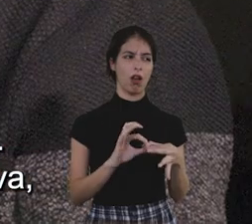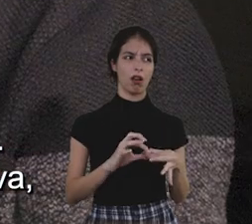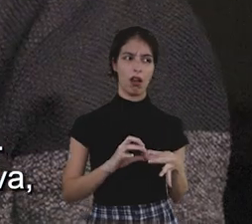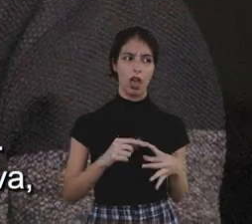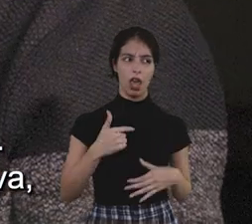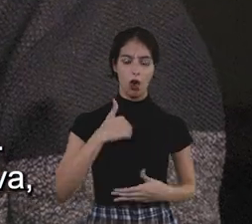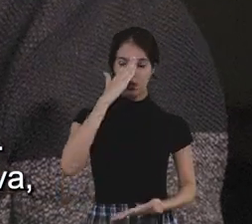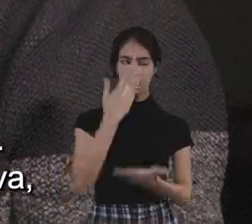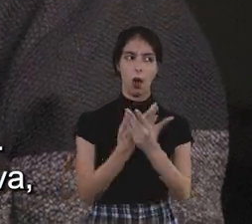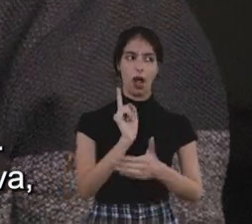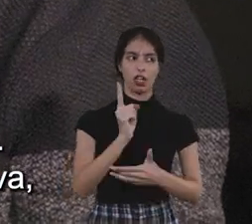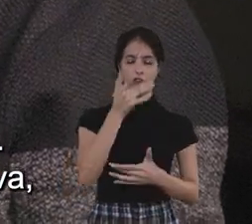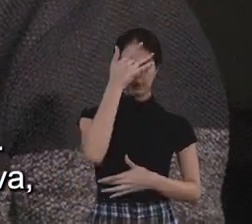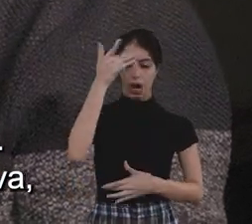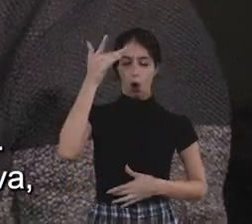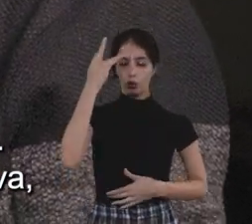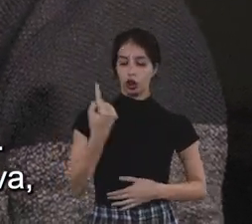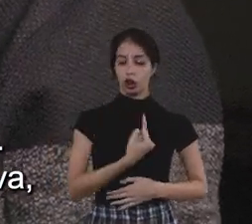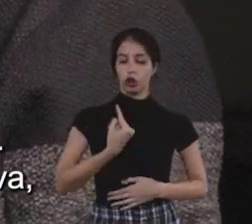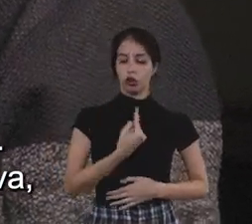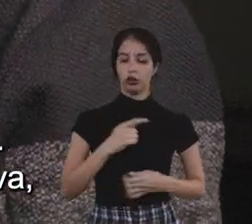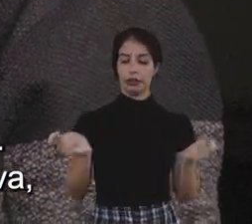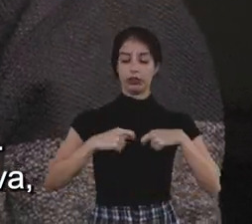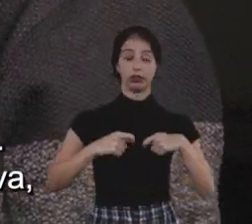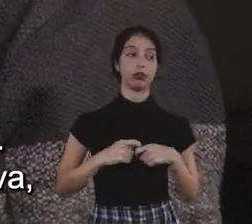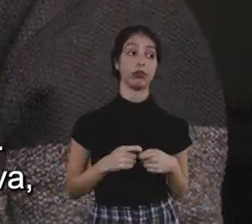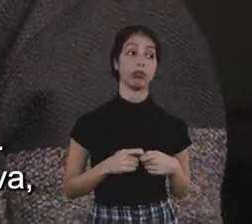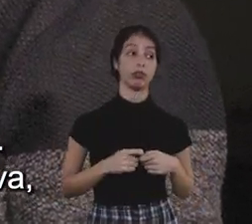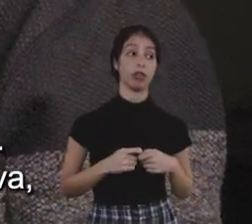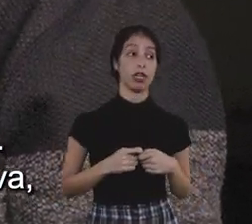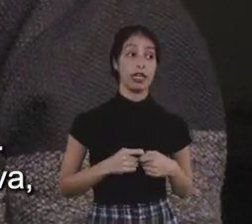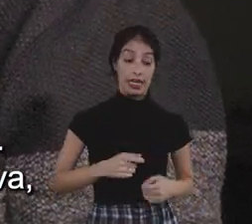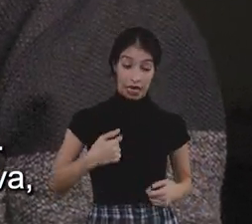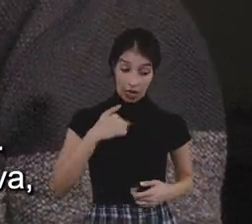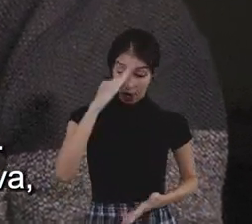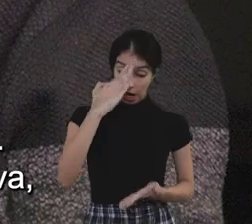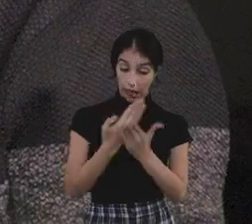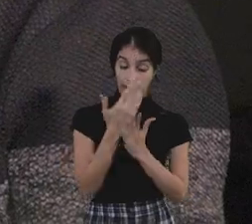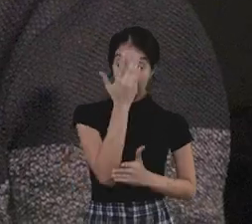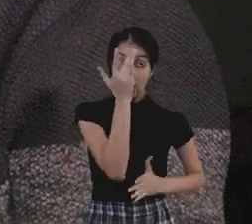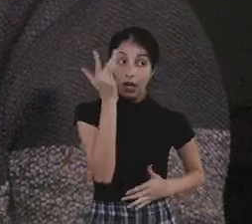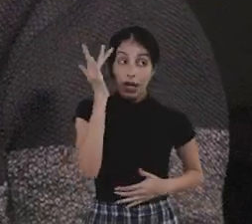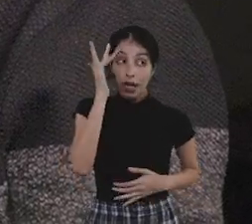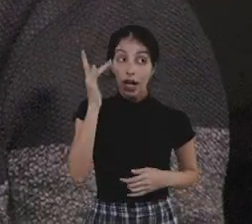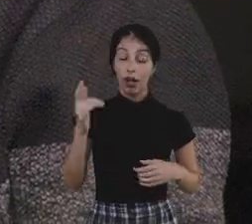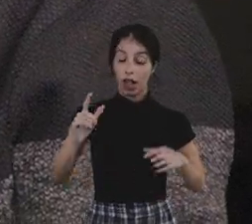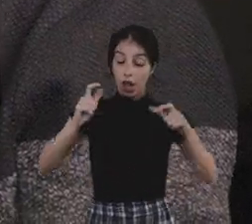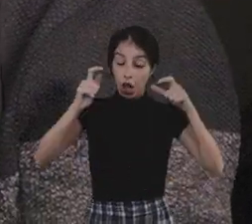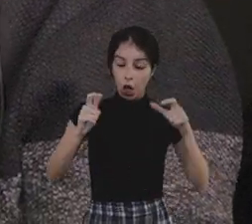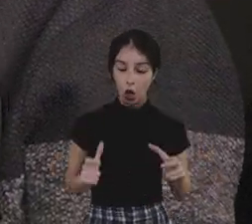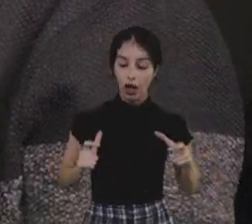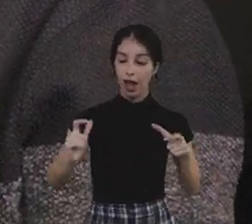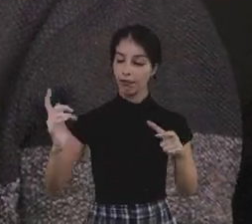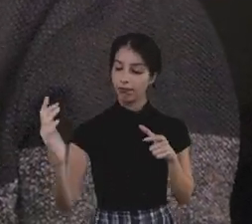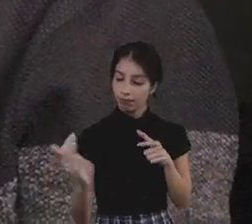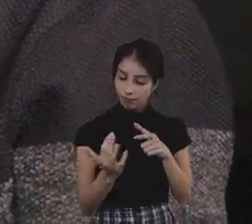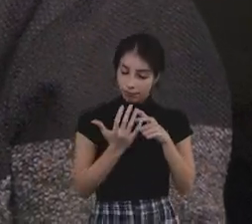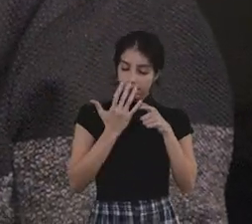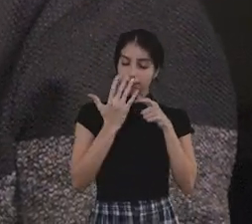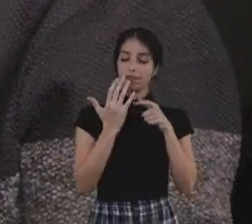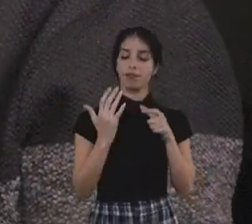eu não acredito nisso eu acho que Saúde Mental é uma variável coletiva né Saúde Mental é é o